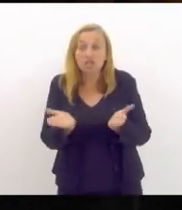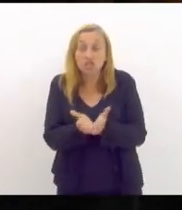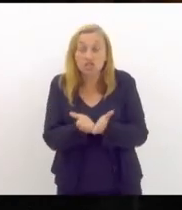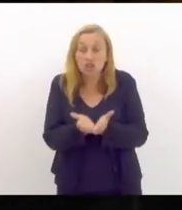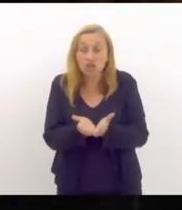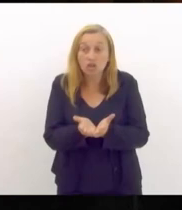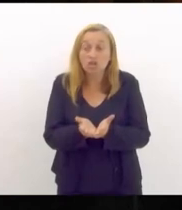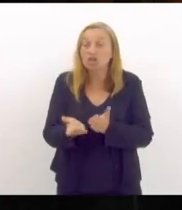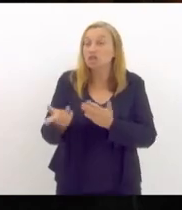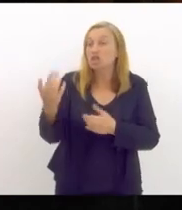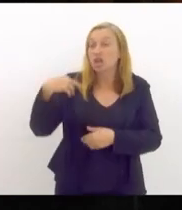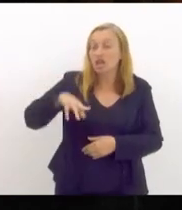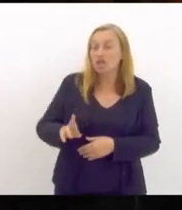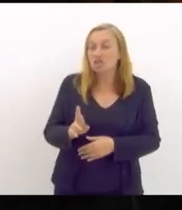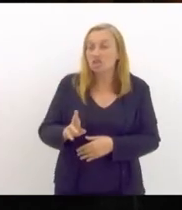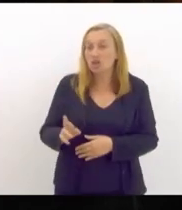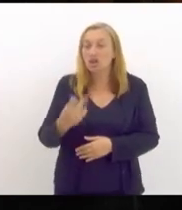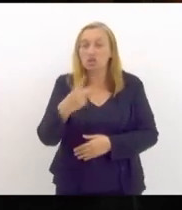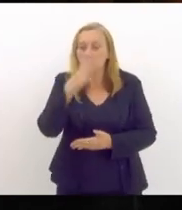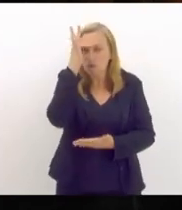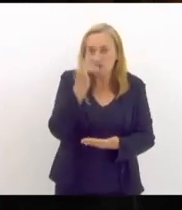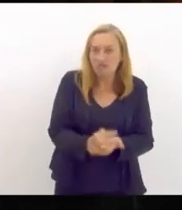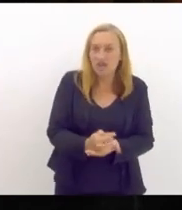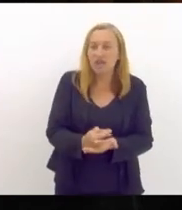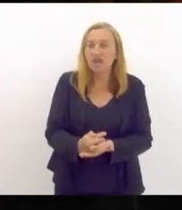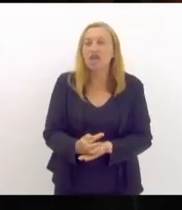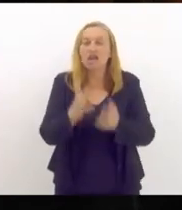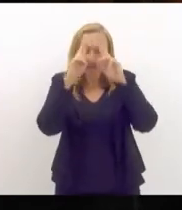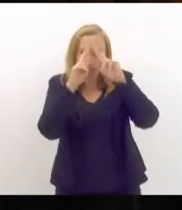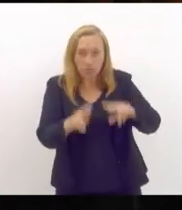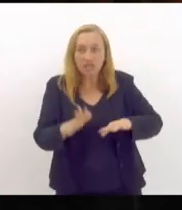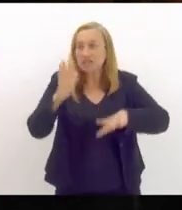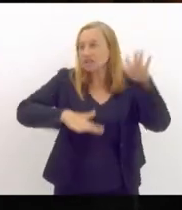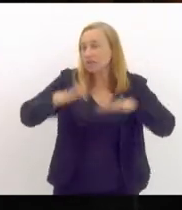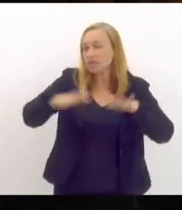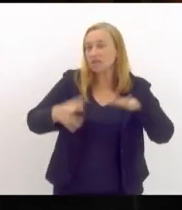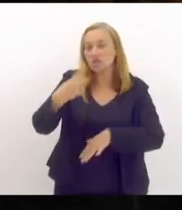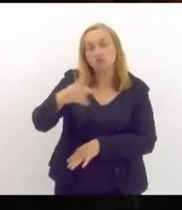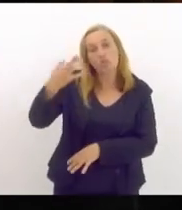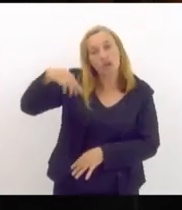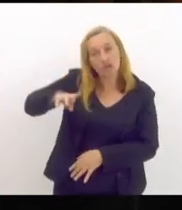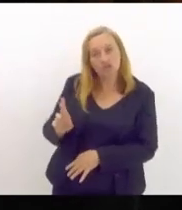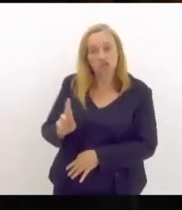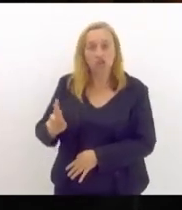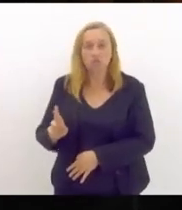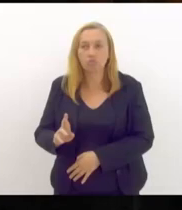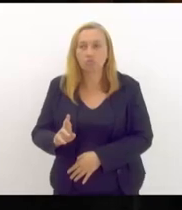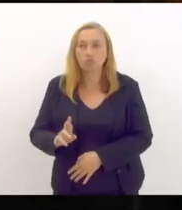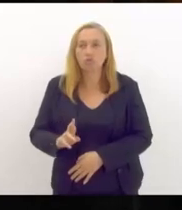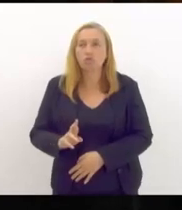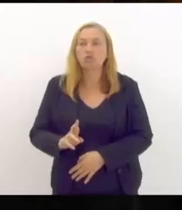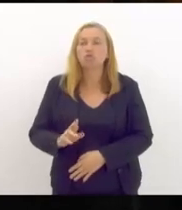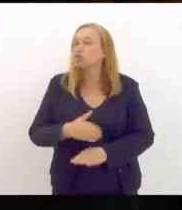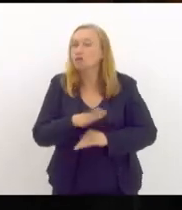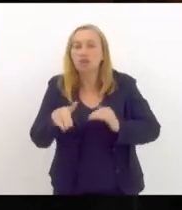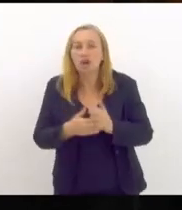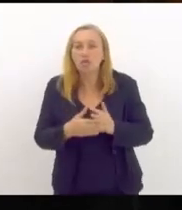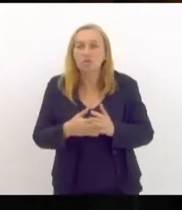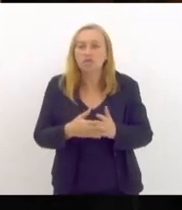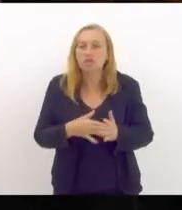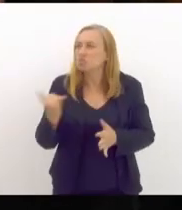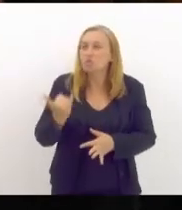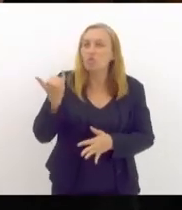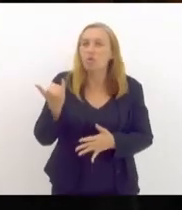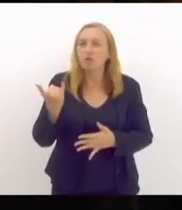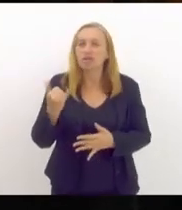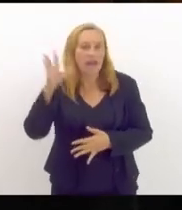o jovem de religião com a sua fé tem que ser respeitado Independente da sua religião Independente da sua religião Total Não importa